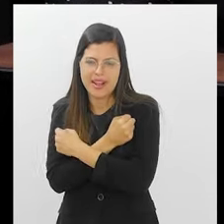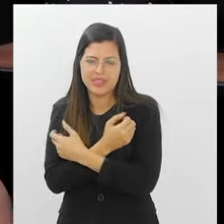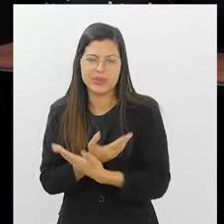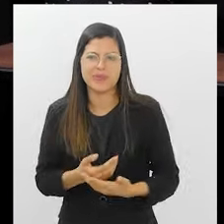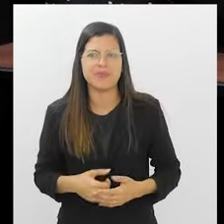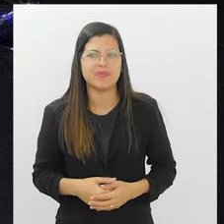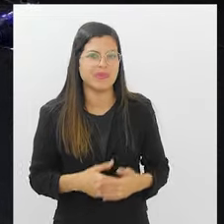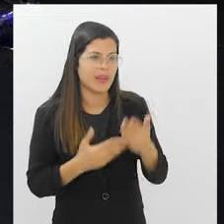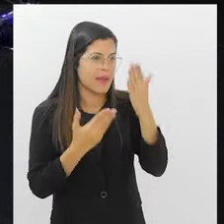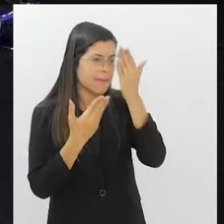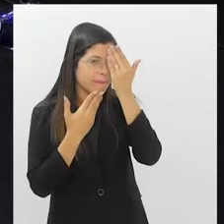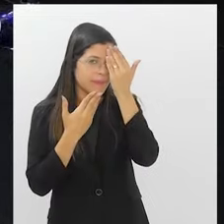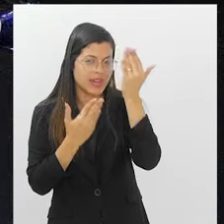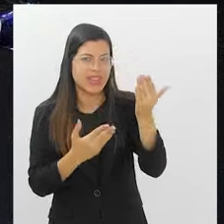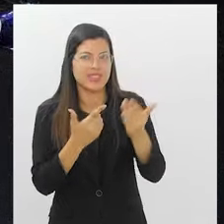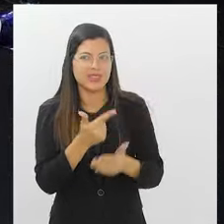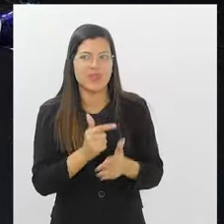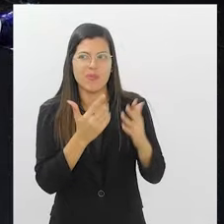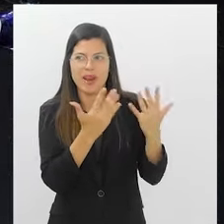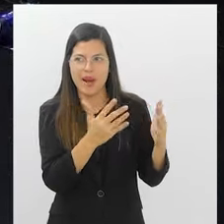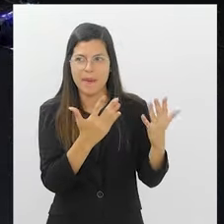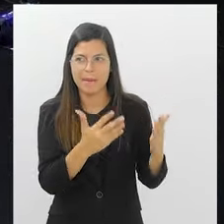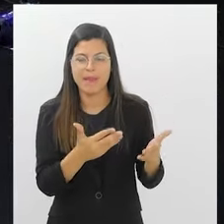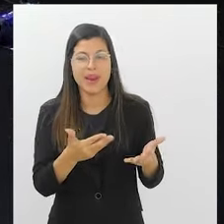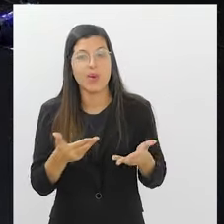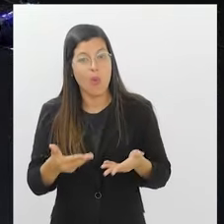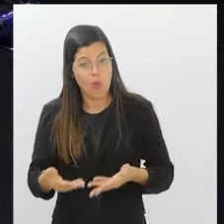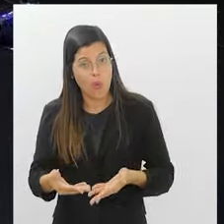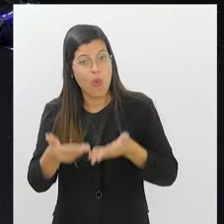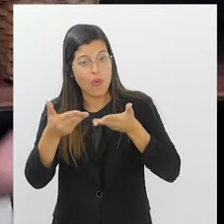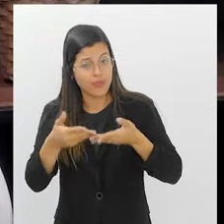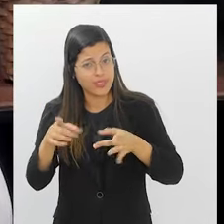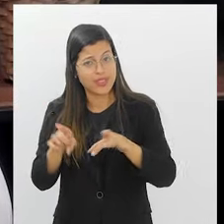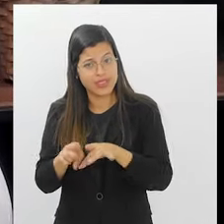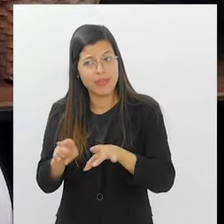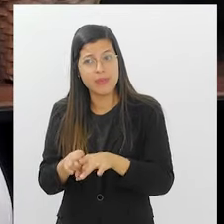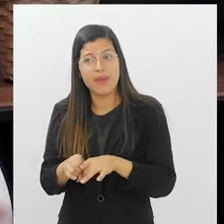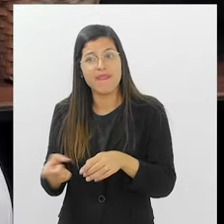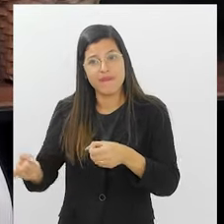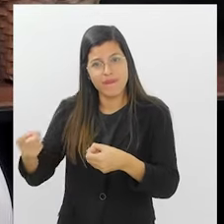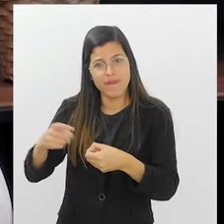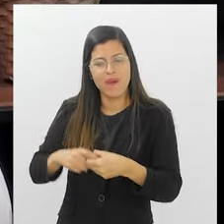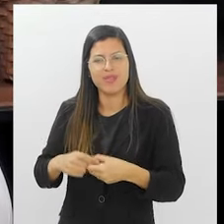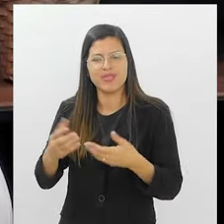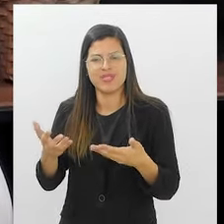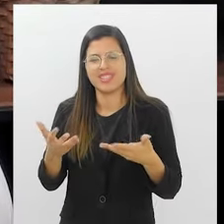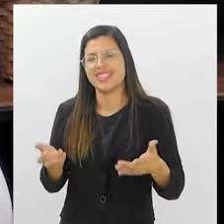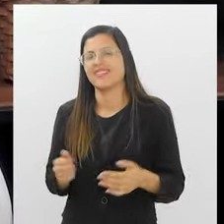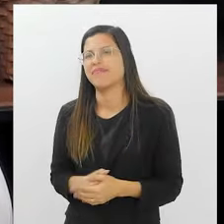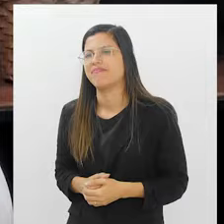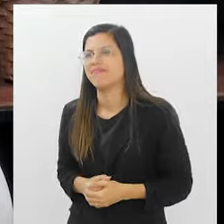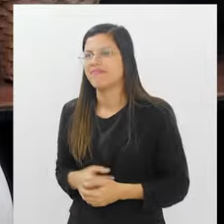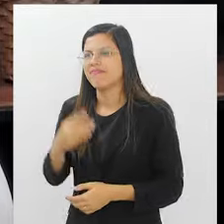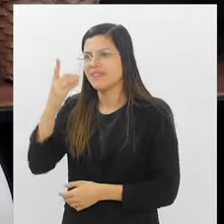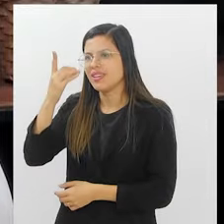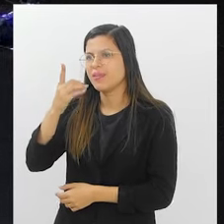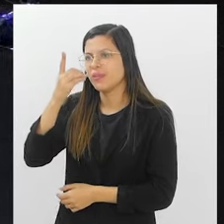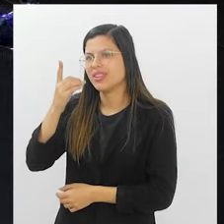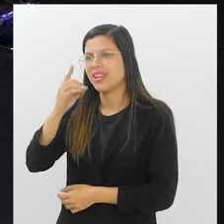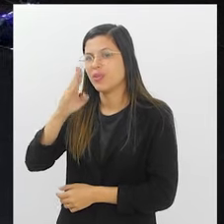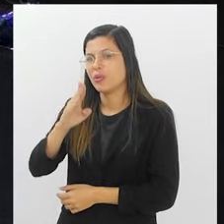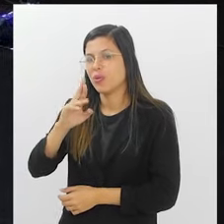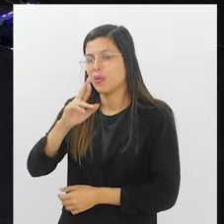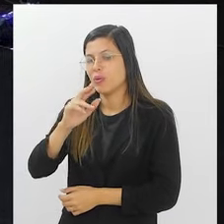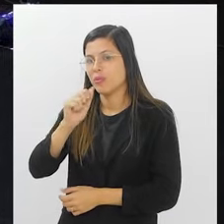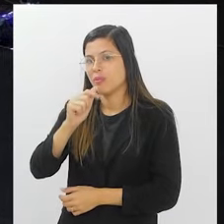E um abraço. Obrigada mais uma vez e parabéns. O convite também se estende ao senhor. Volte quando quiser. Deputado